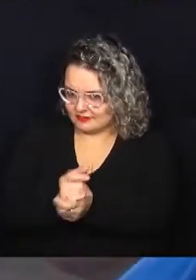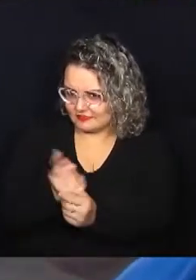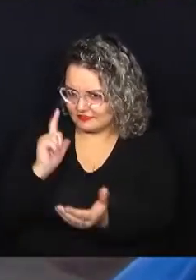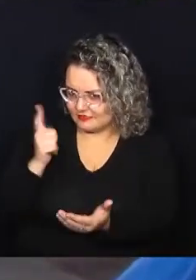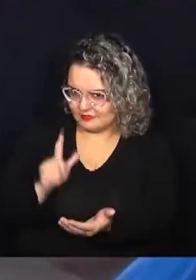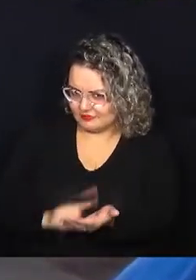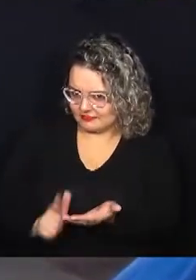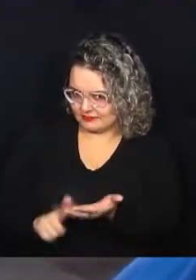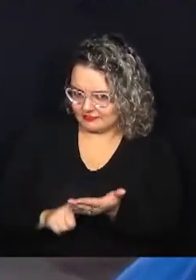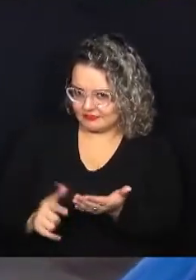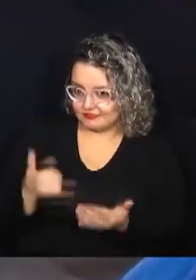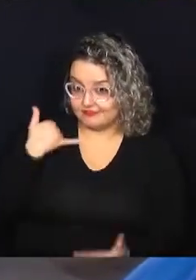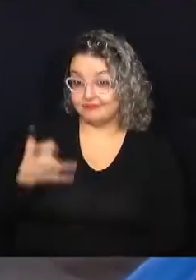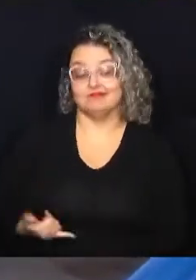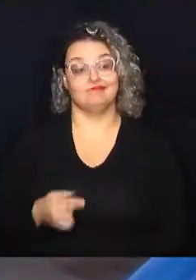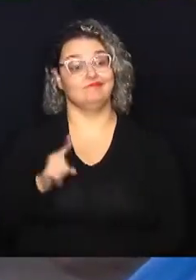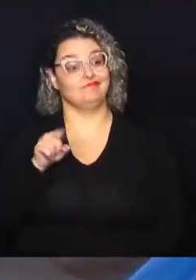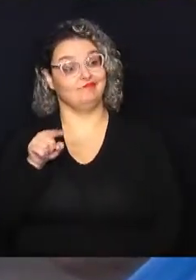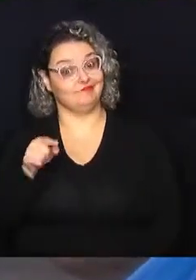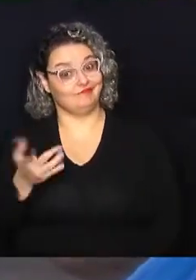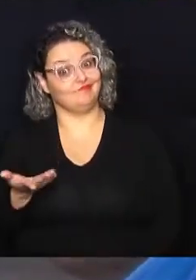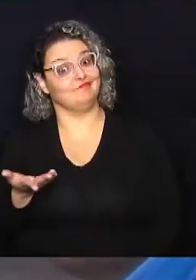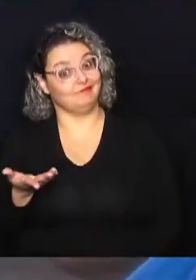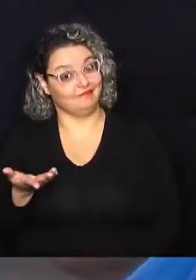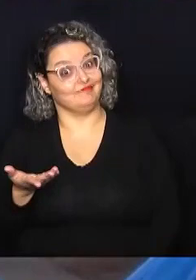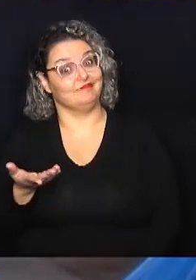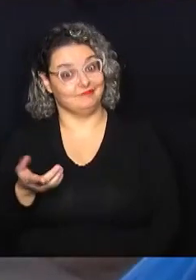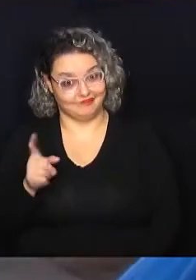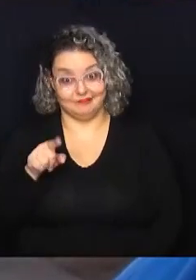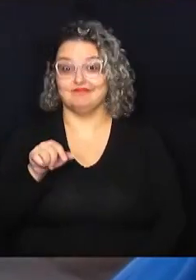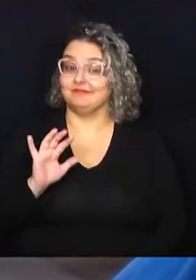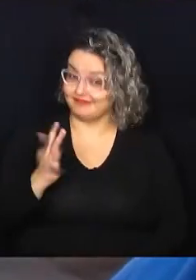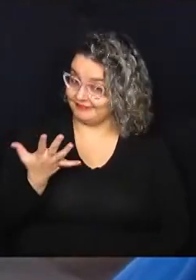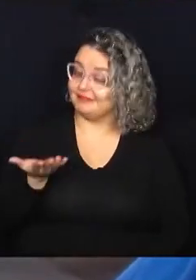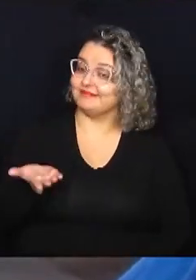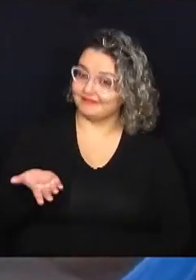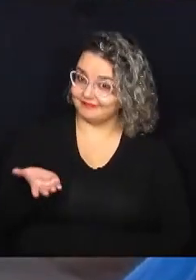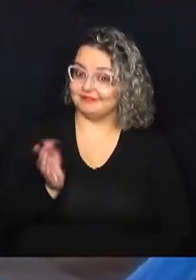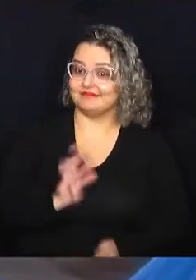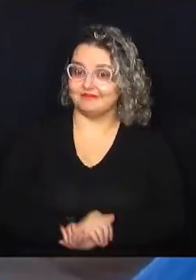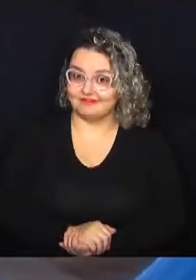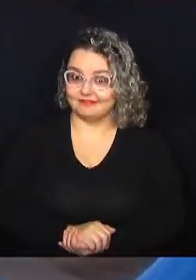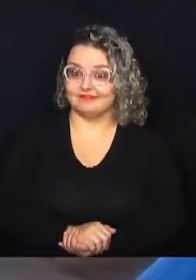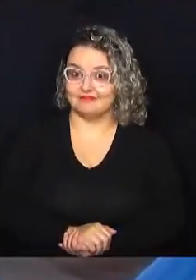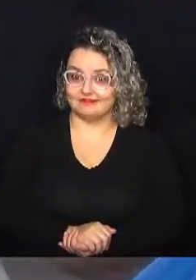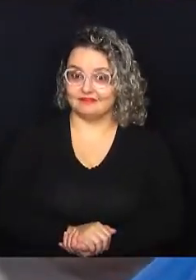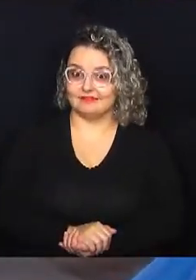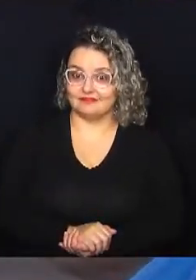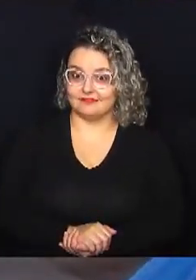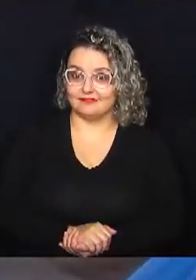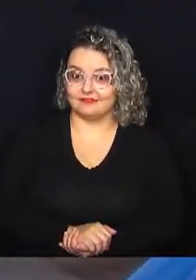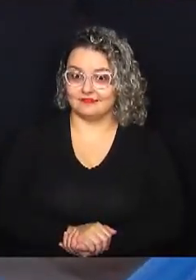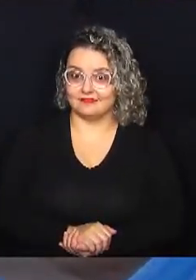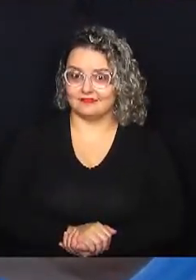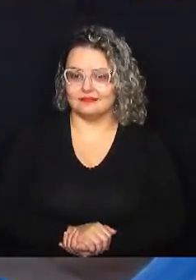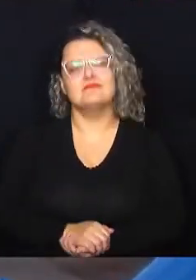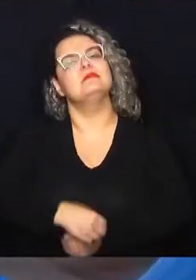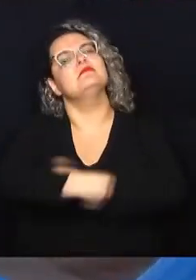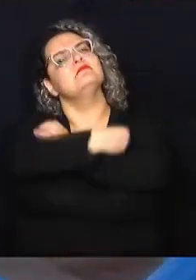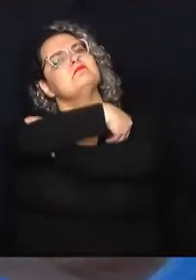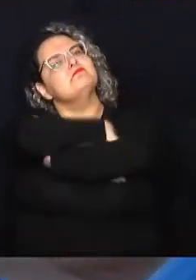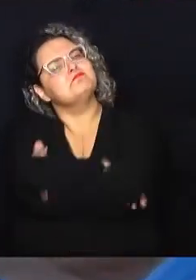limpa É bem isso mesmo e verdade